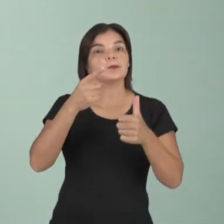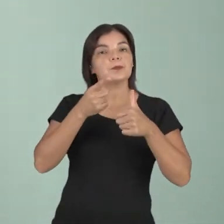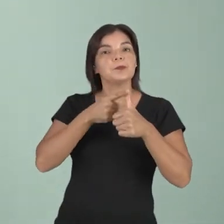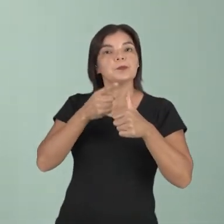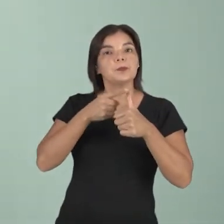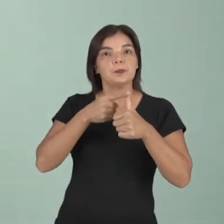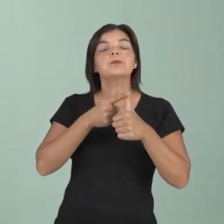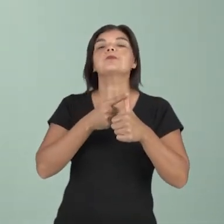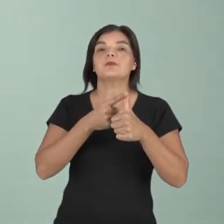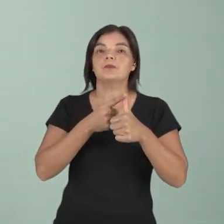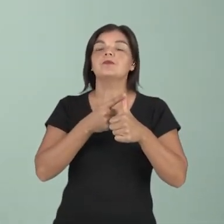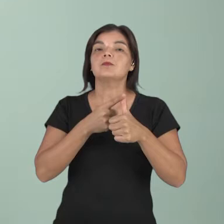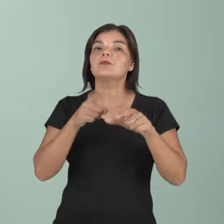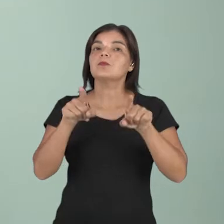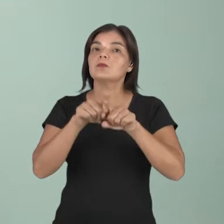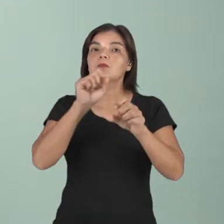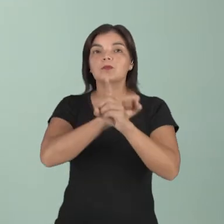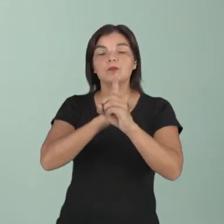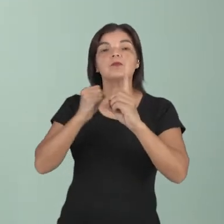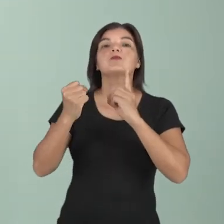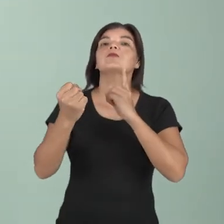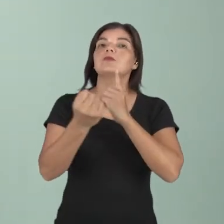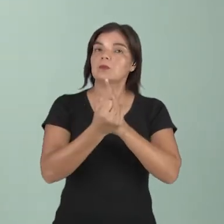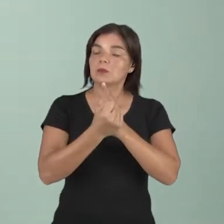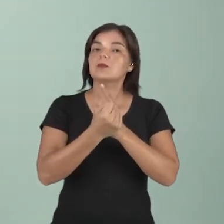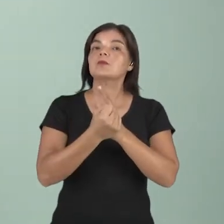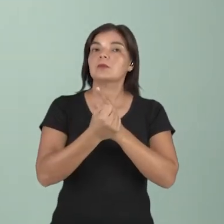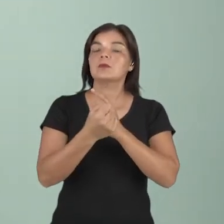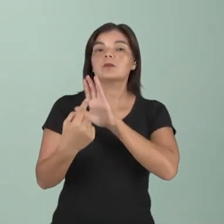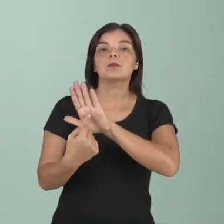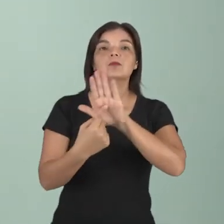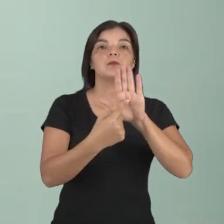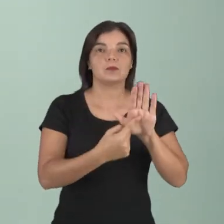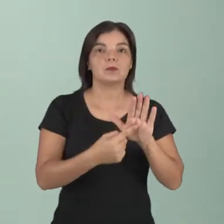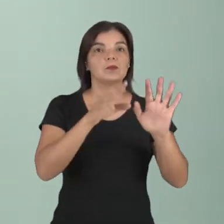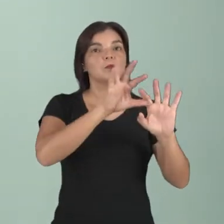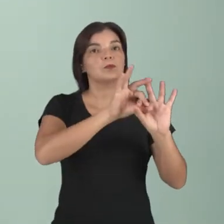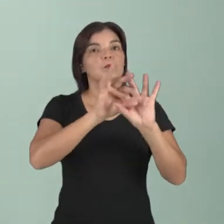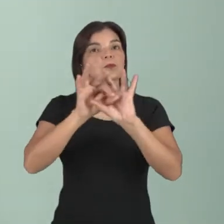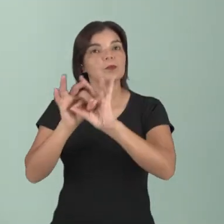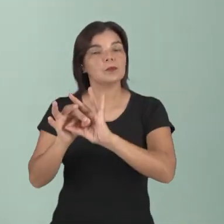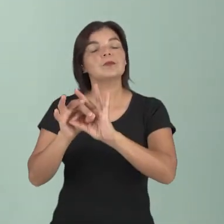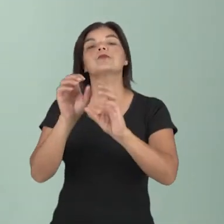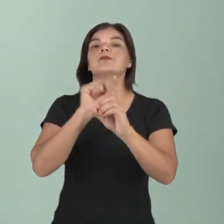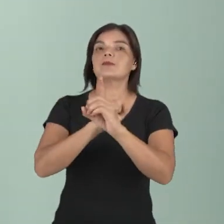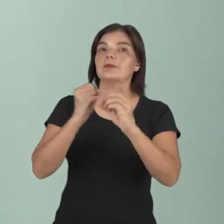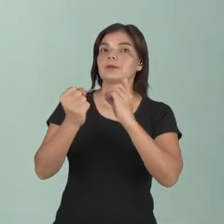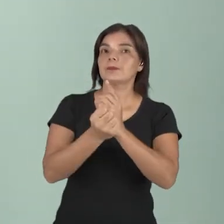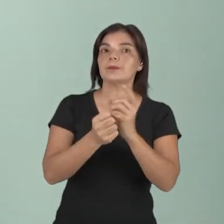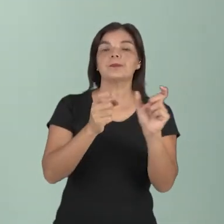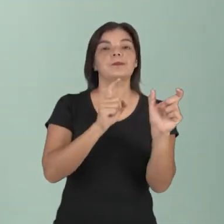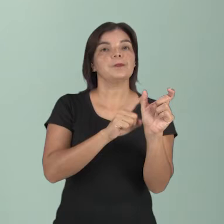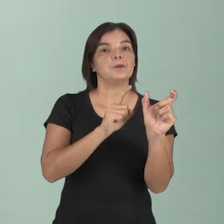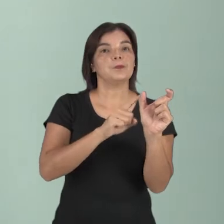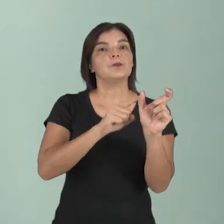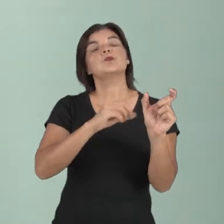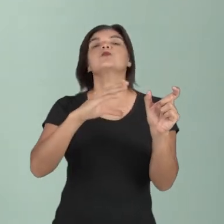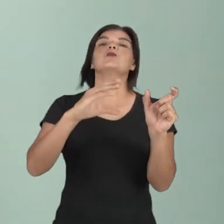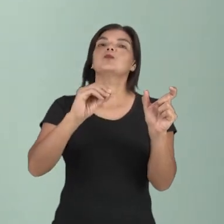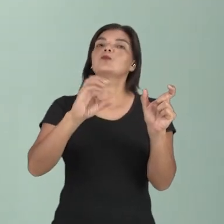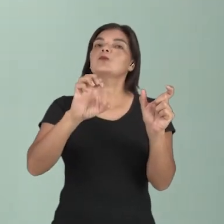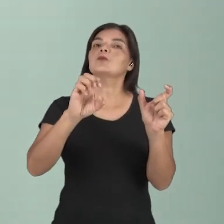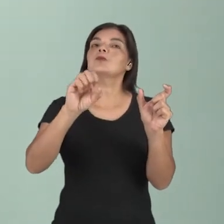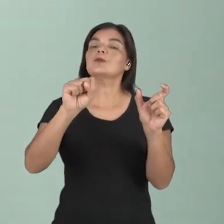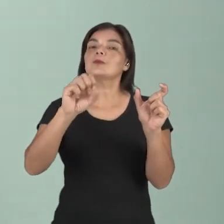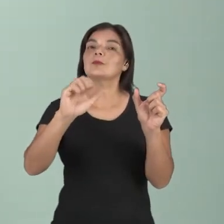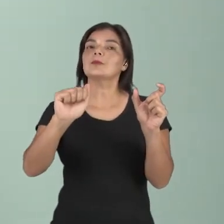primeiro instrumento de coerção social que é identificado no contexto social. A palavra coerção, ela